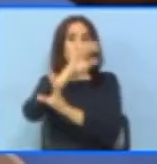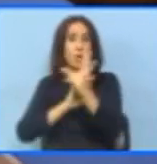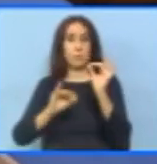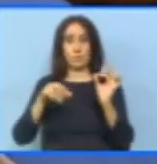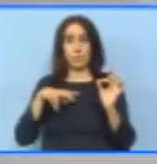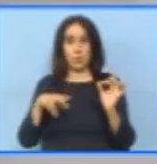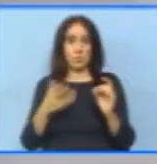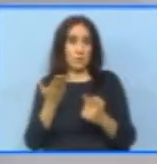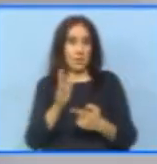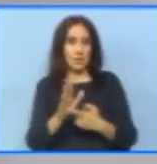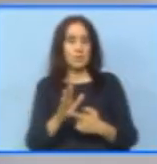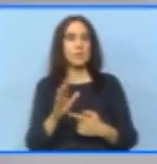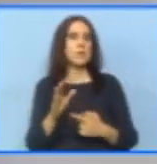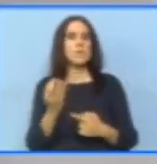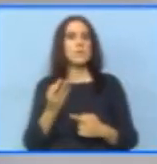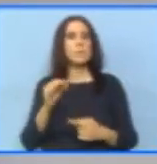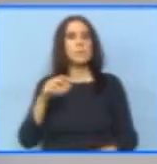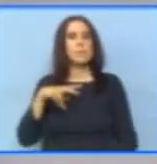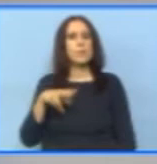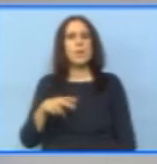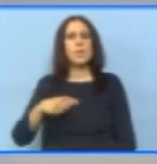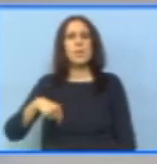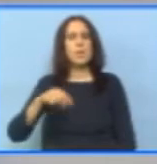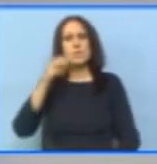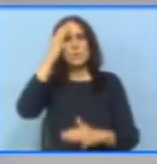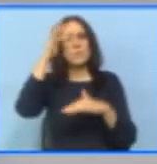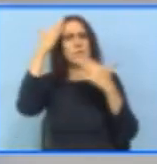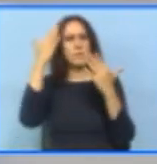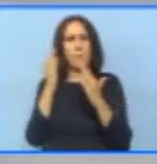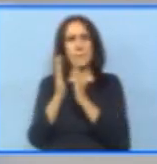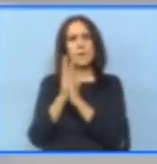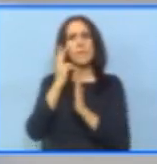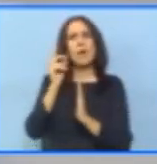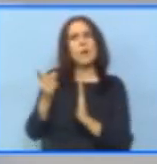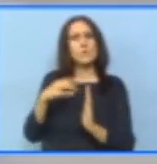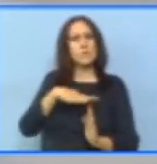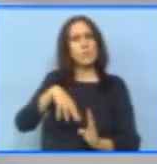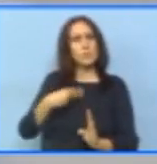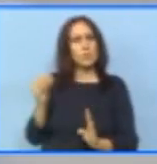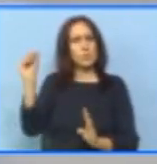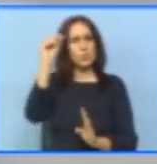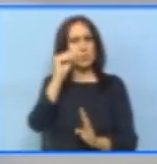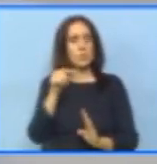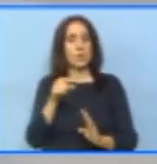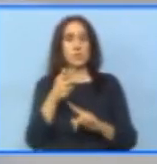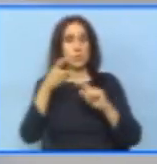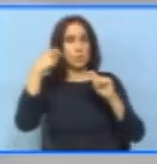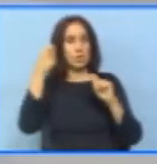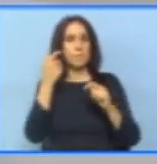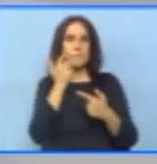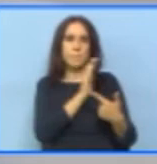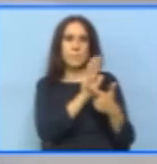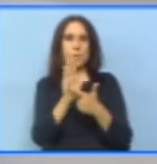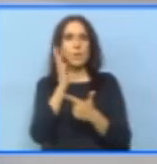Portugal, em concreto, estamos em Portugal e não temos a noção de como é que a Igreja vive no resto do mundo. E, portanto, estes documentários procuram dar a conhecer